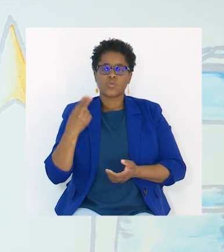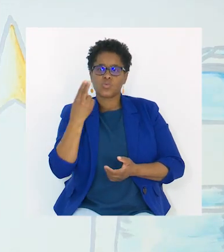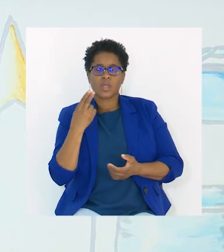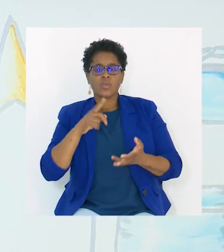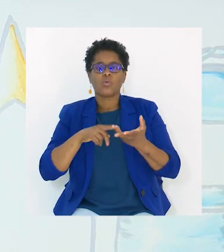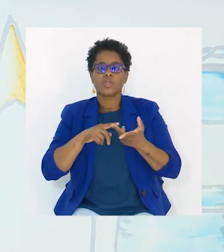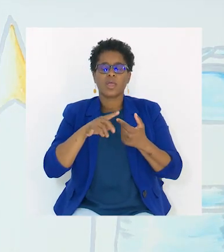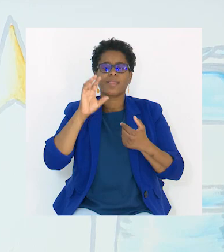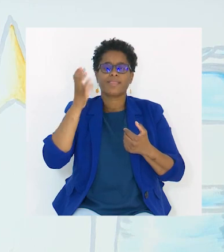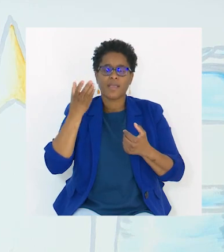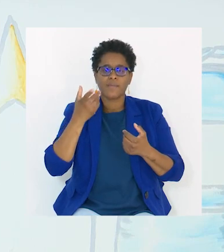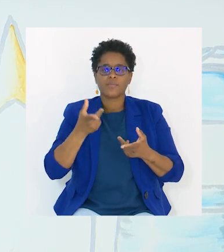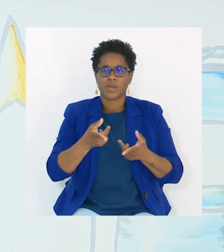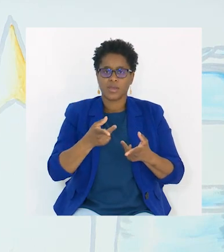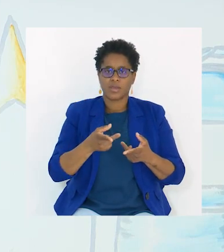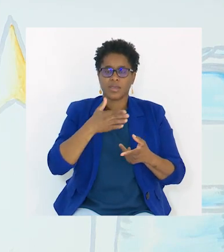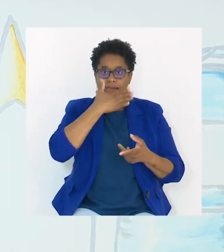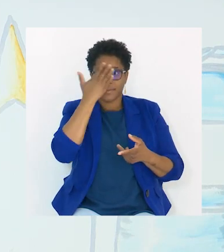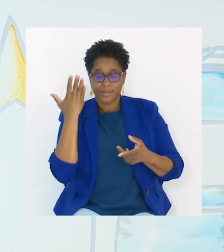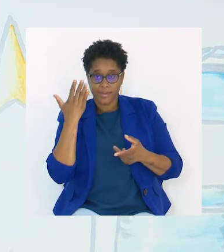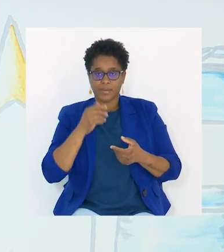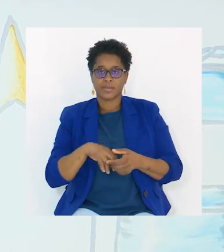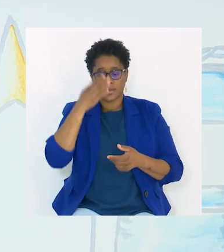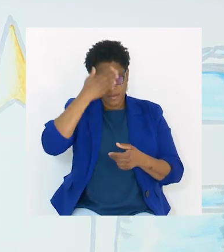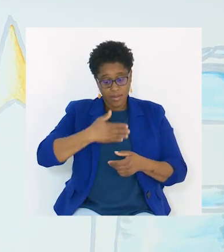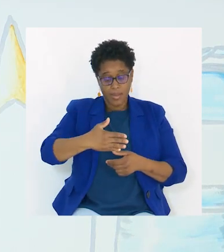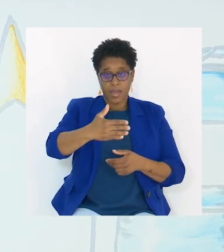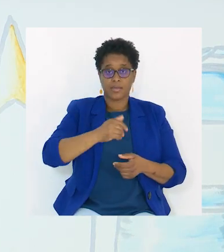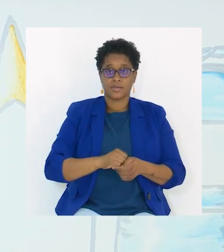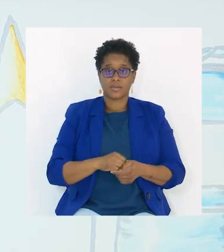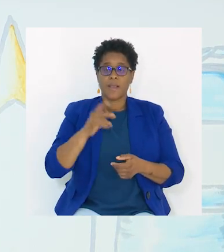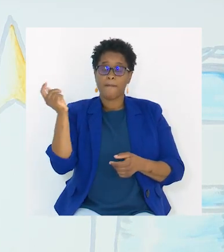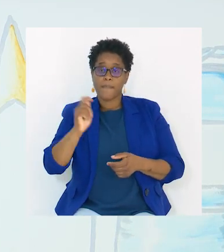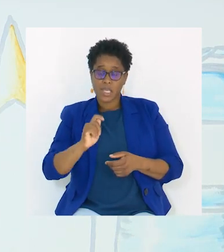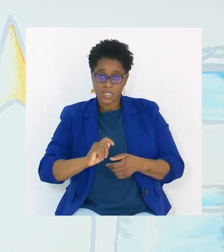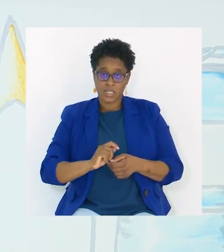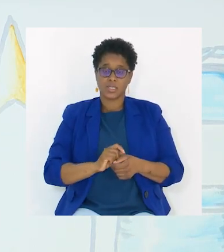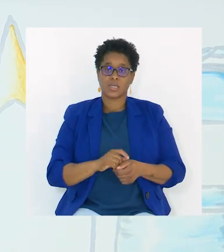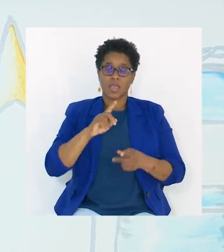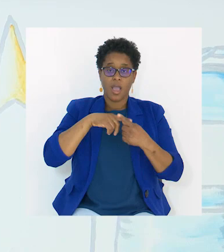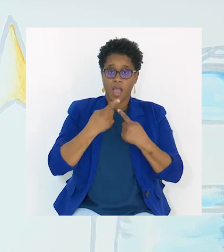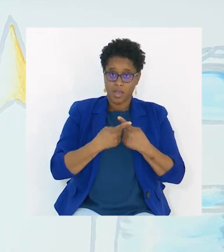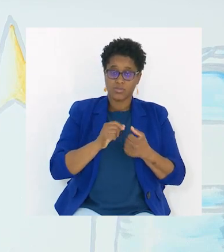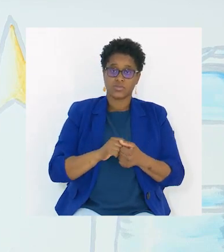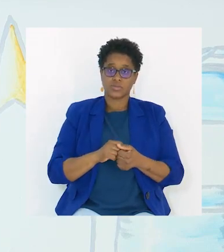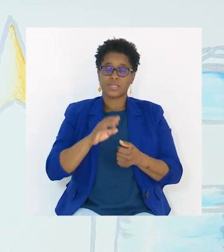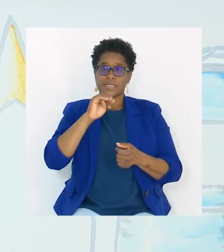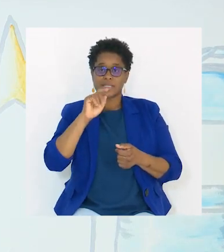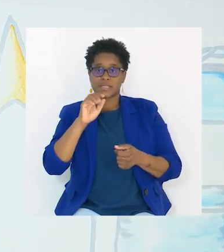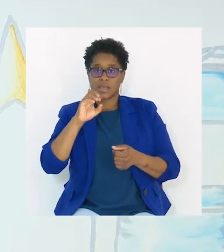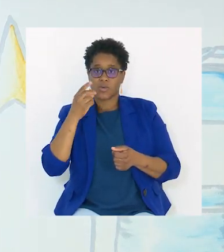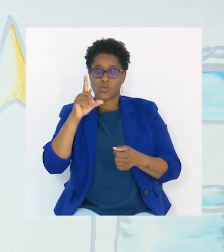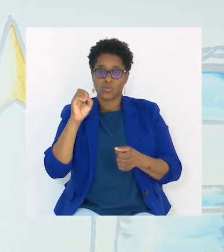unidades de contagem do tempo são dias, semanas, meses, anos,